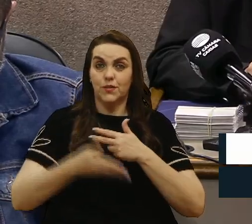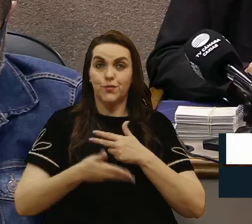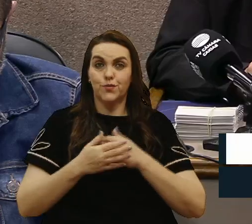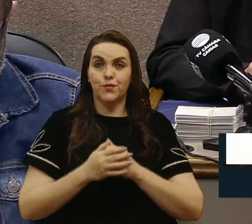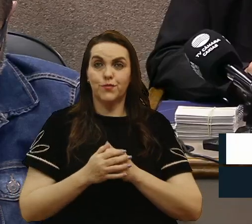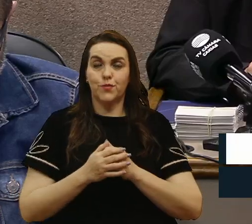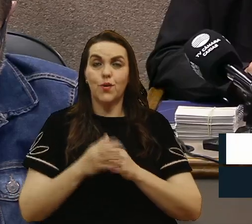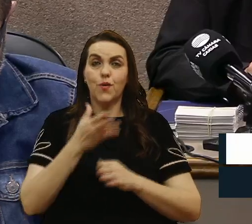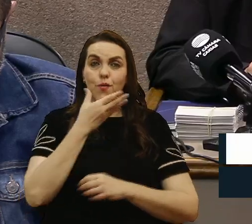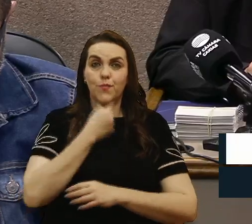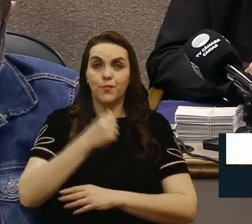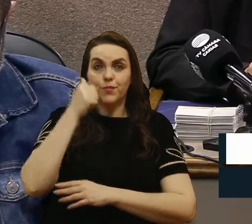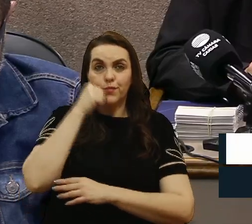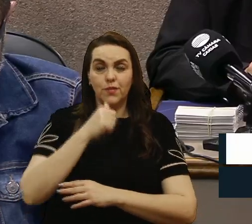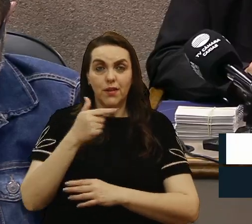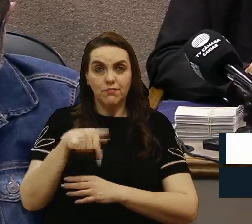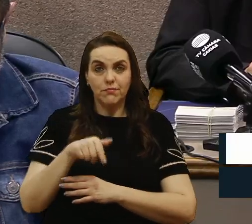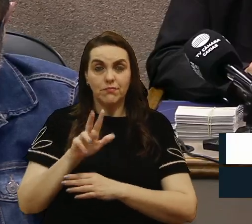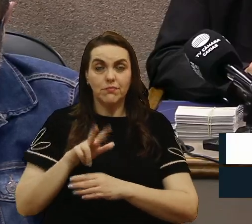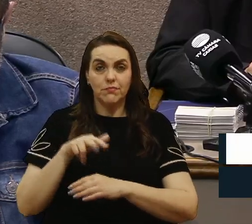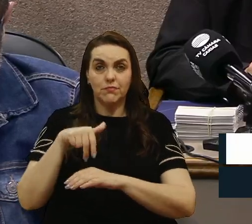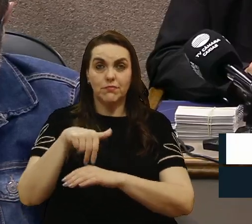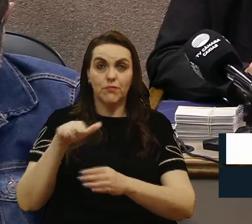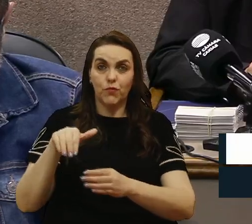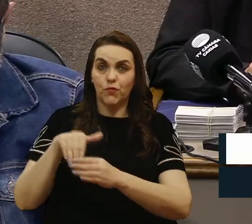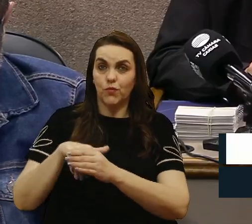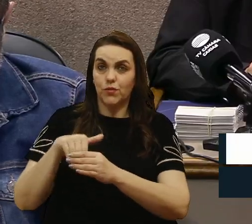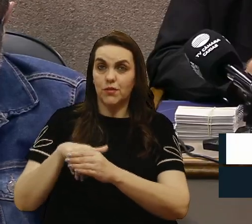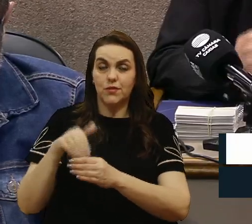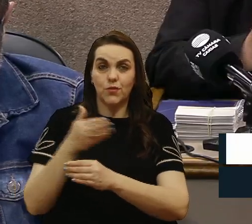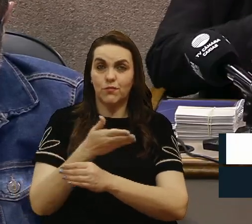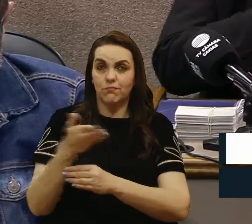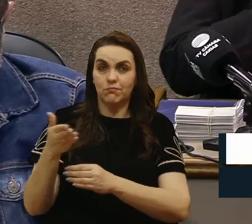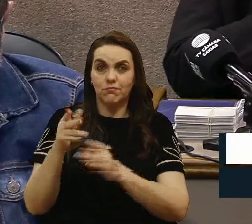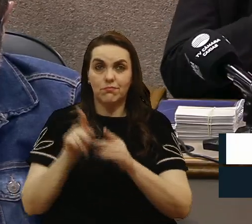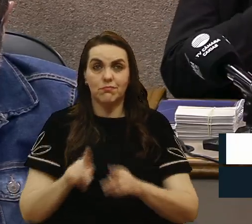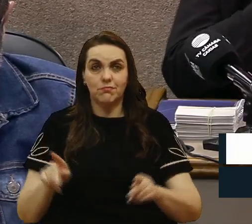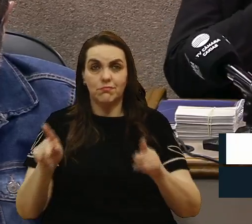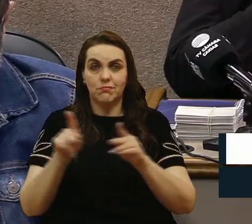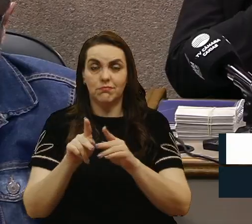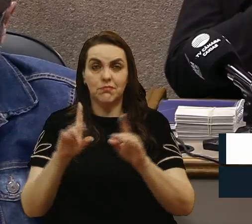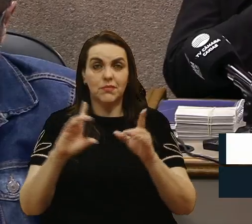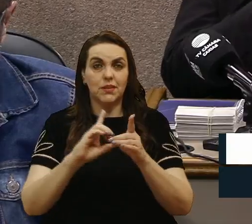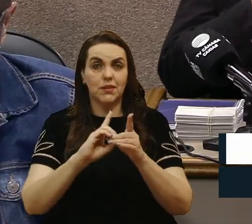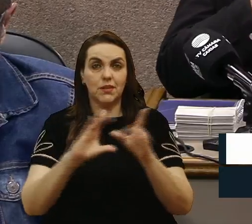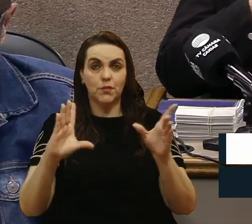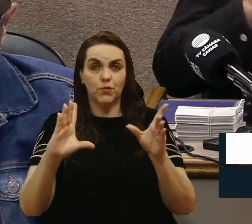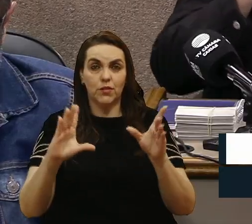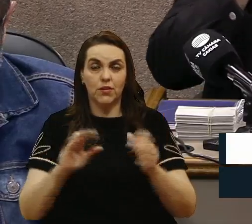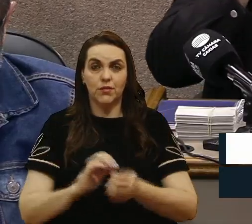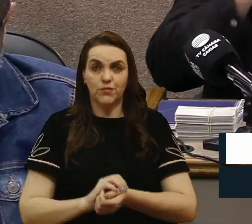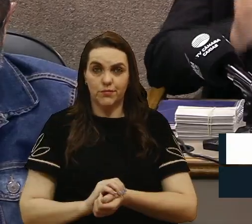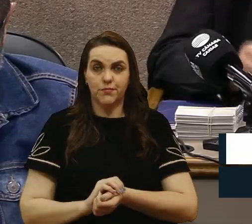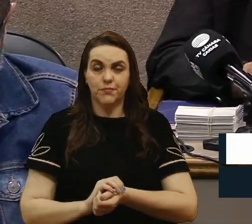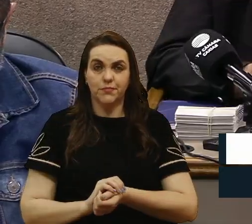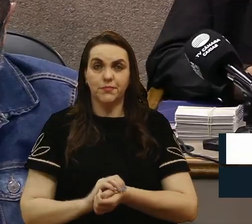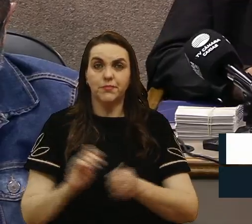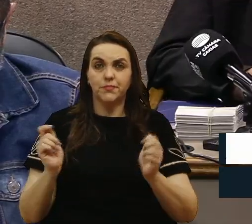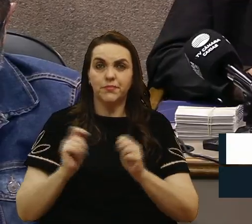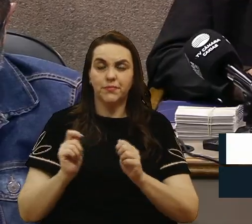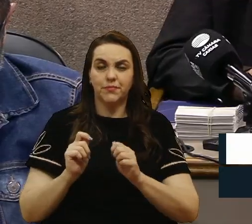de homens e mulheres que aqui foram colocados pelo voto democrático do povo, para que